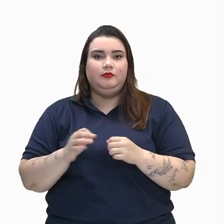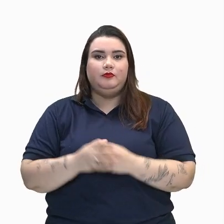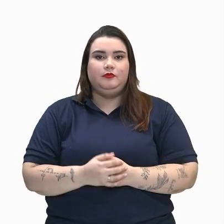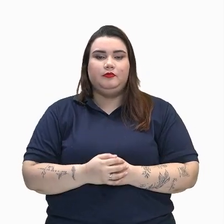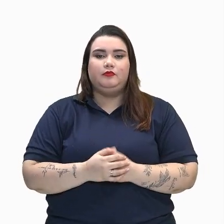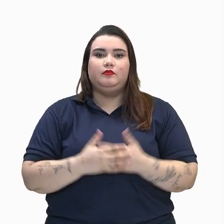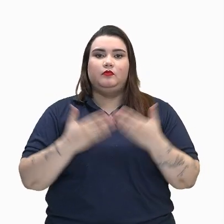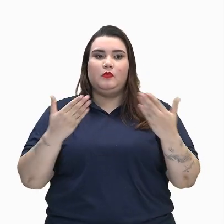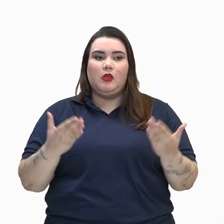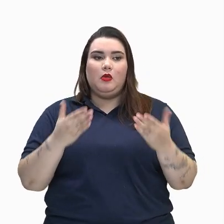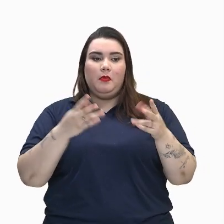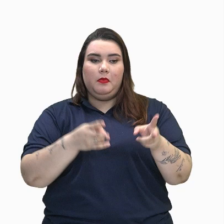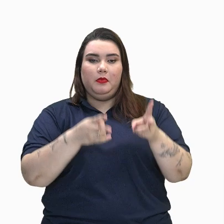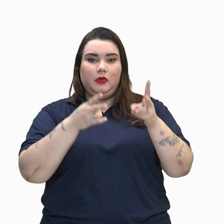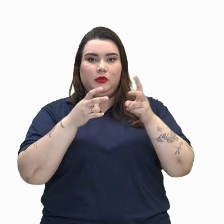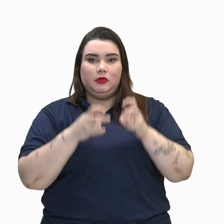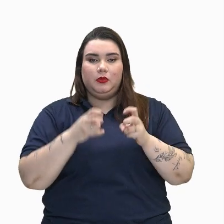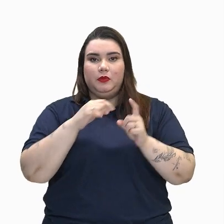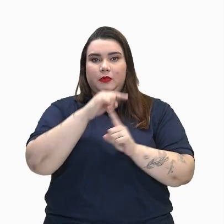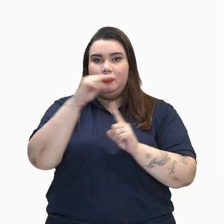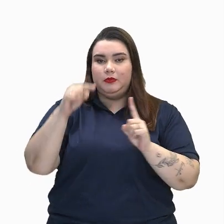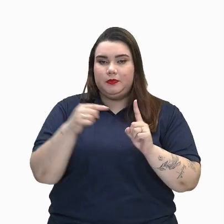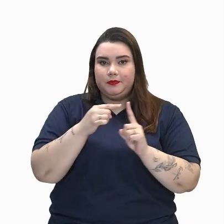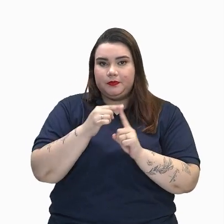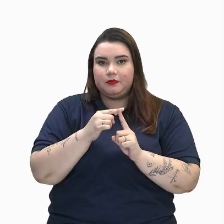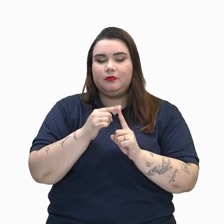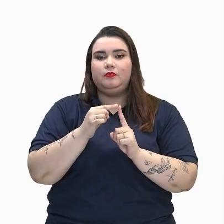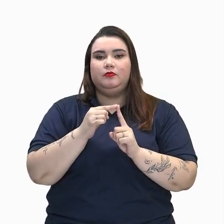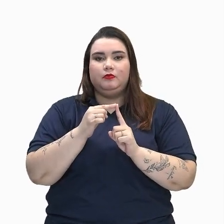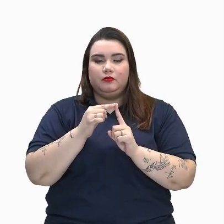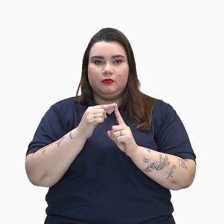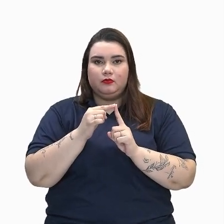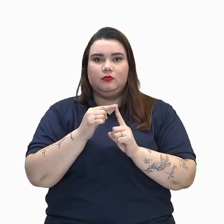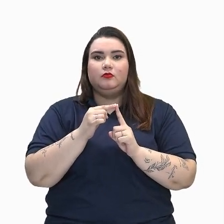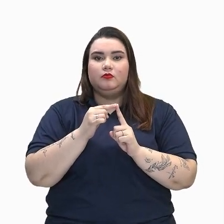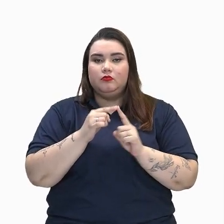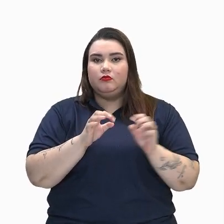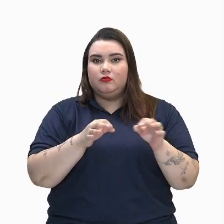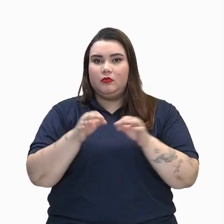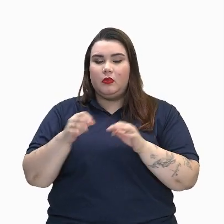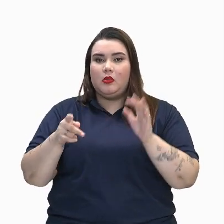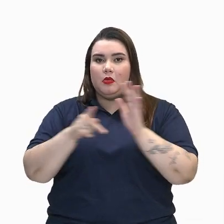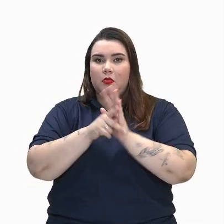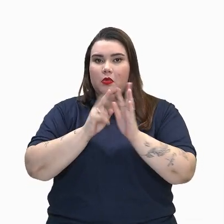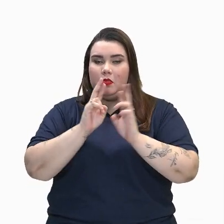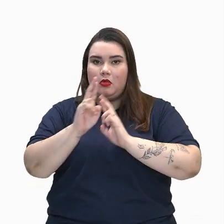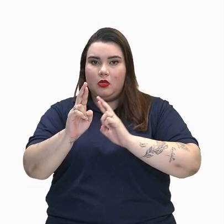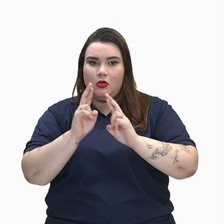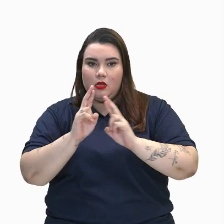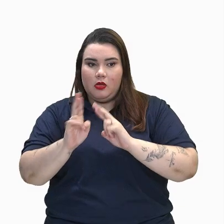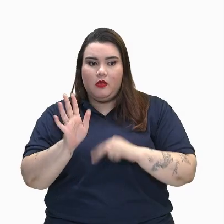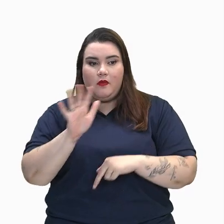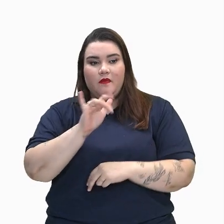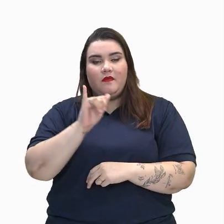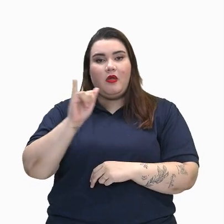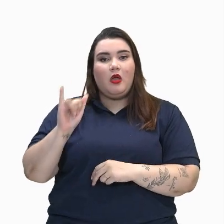Então, reconhecer esses objetivos, essas finalidades da entrevista, vai